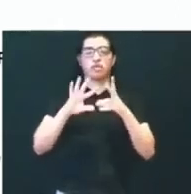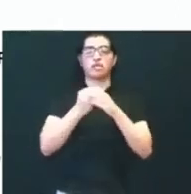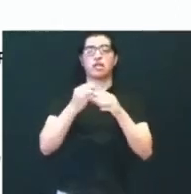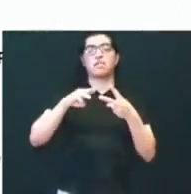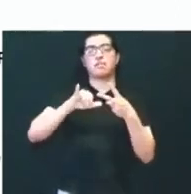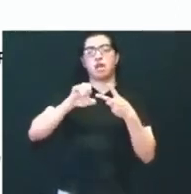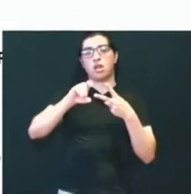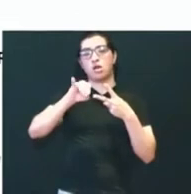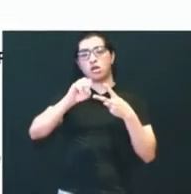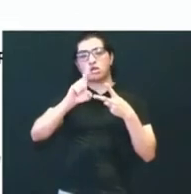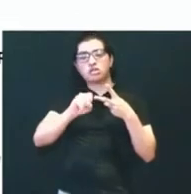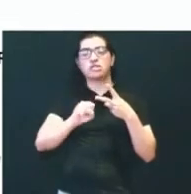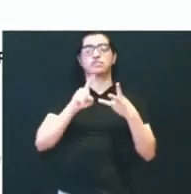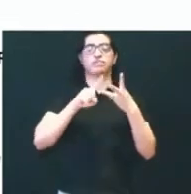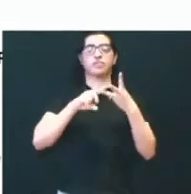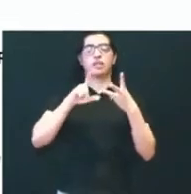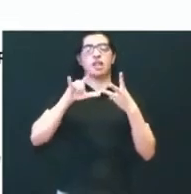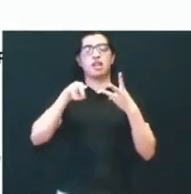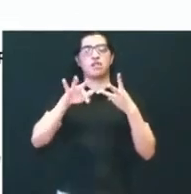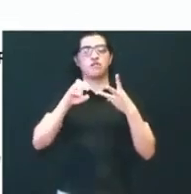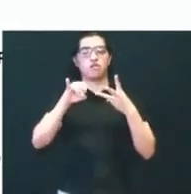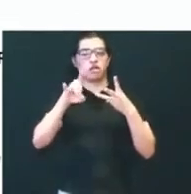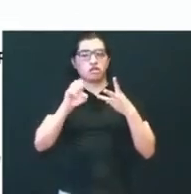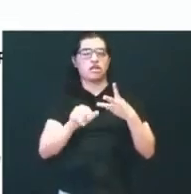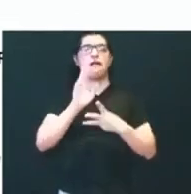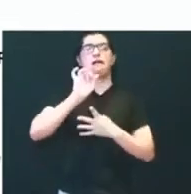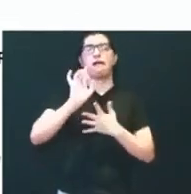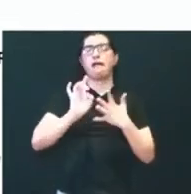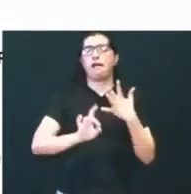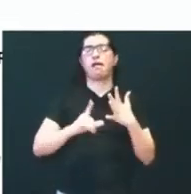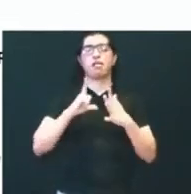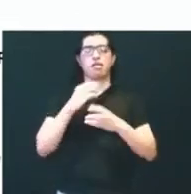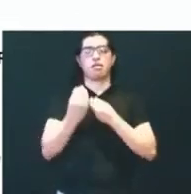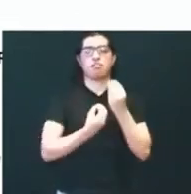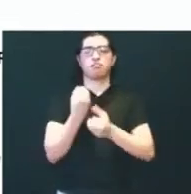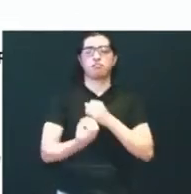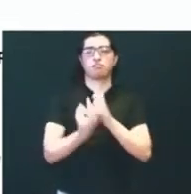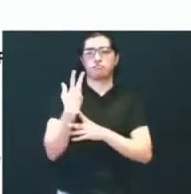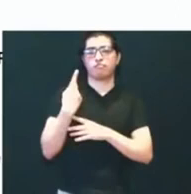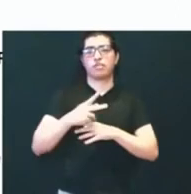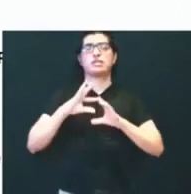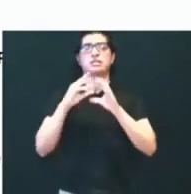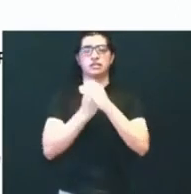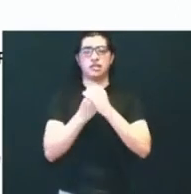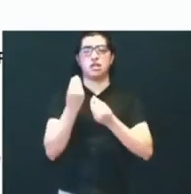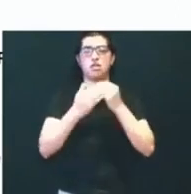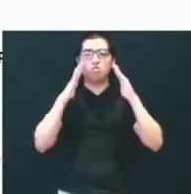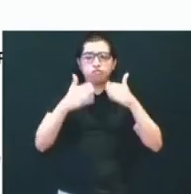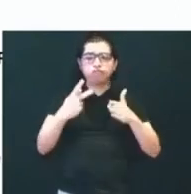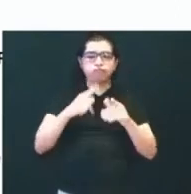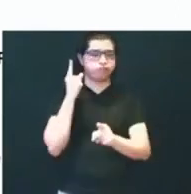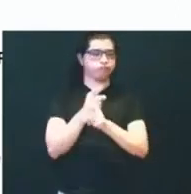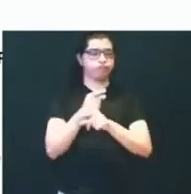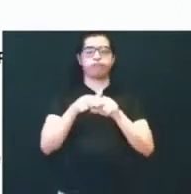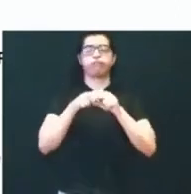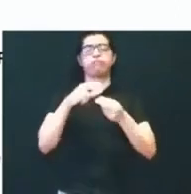células comissionadas linfóides, e cada uma dessas células dando origem a células abaixo, células mais específicas,